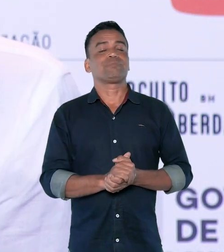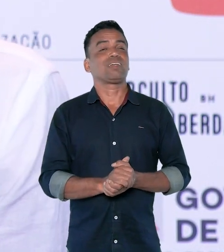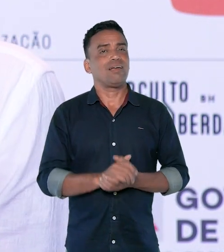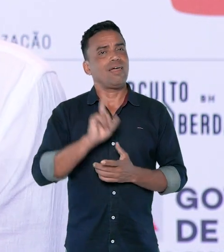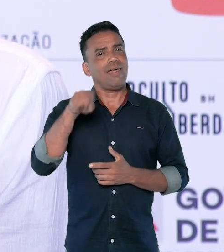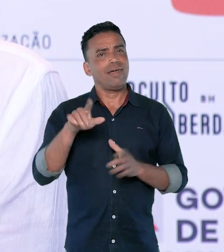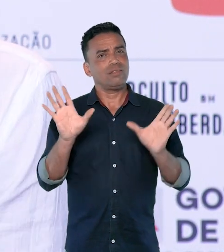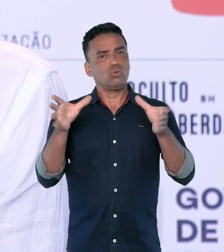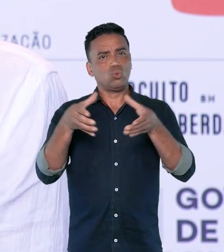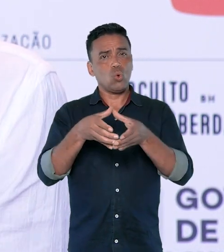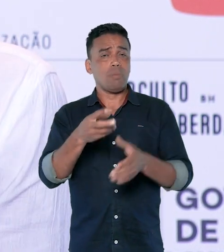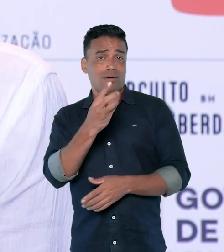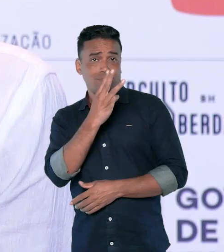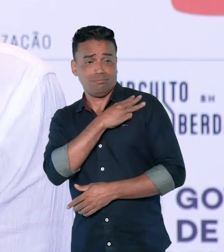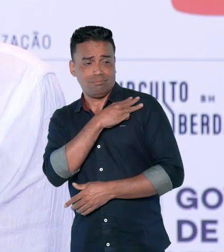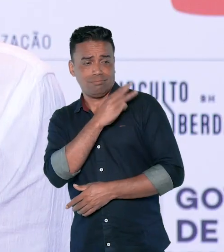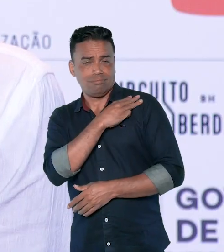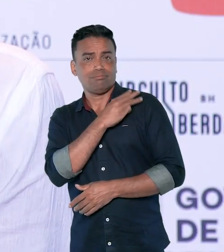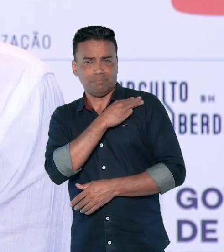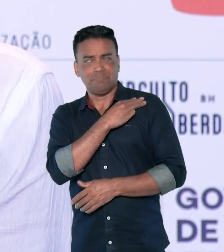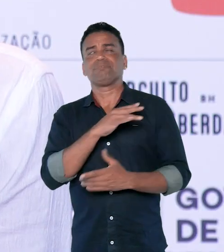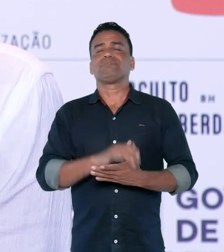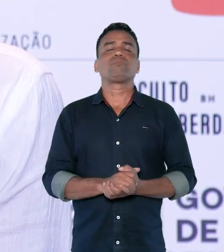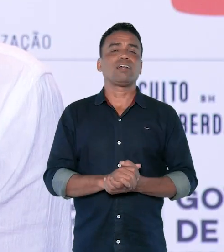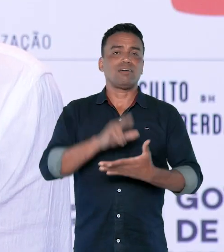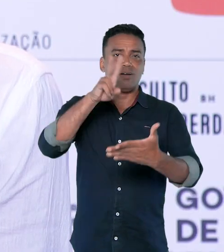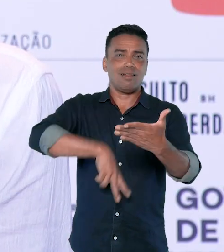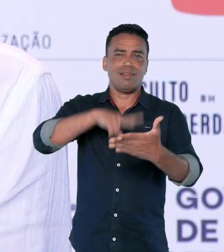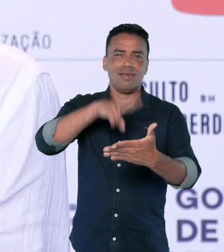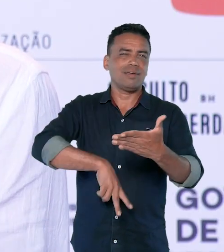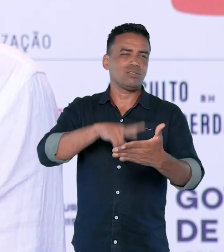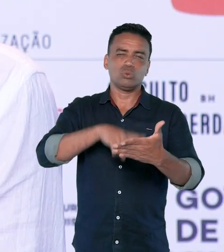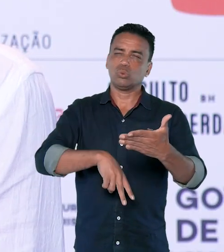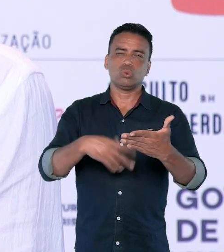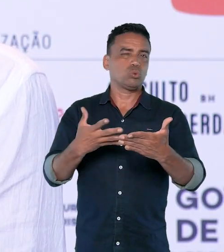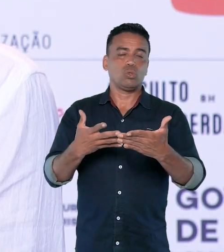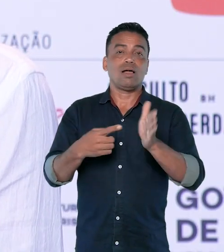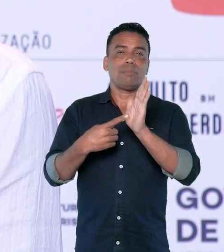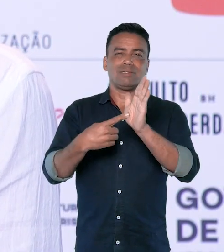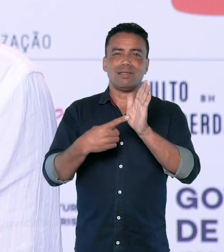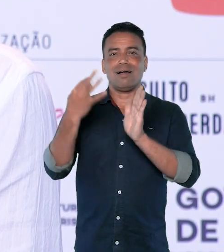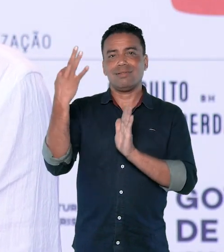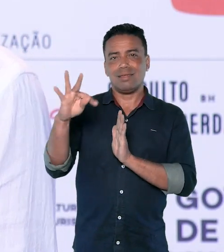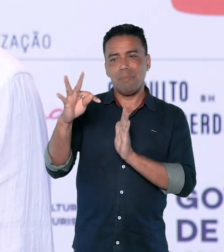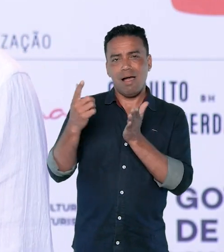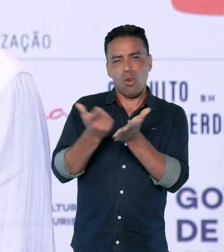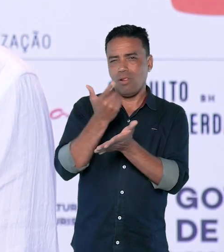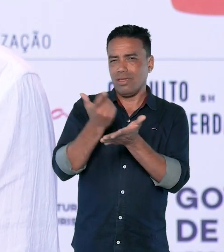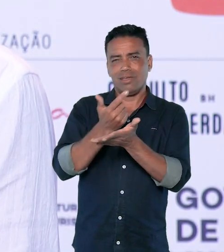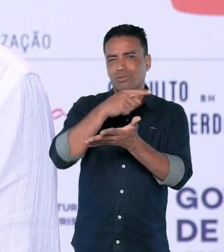Numa turma de terceiro ano do ensino médio, a gente estava lendo, enfim, eles tinham que apresentar trabalhos de